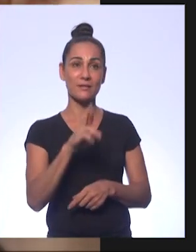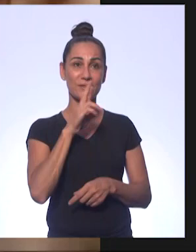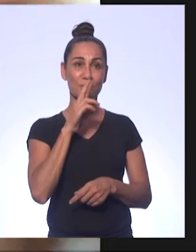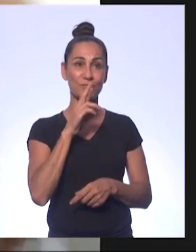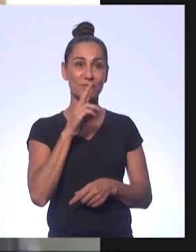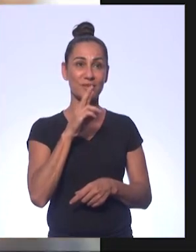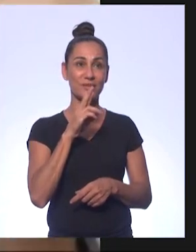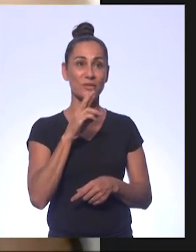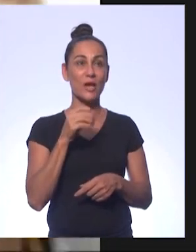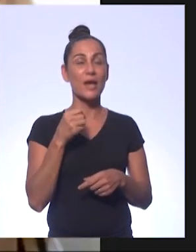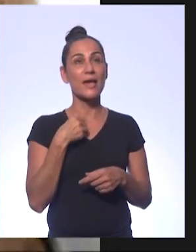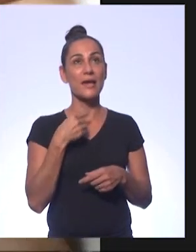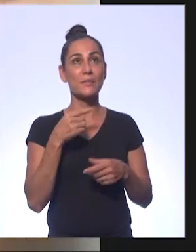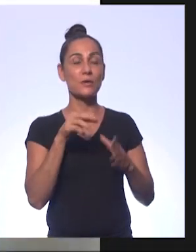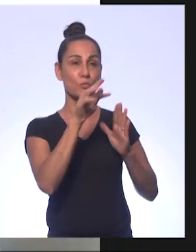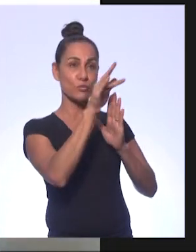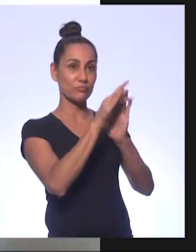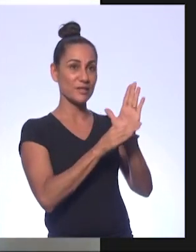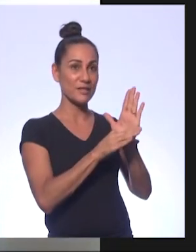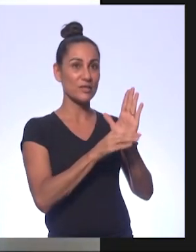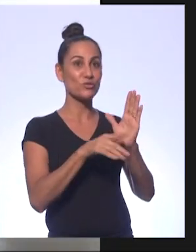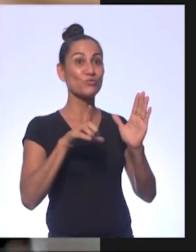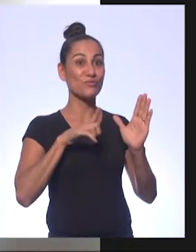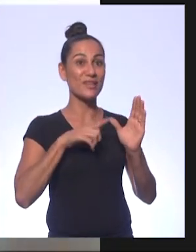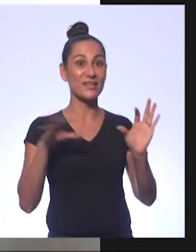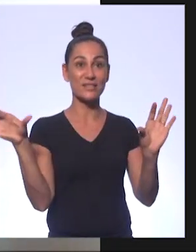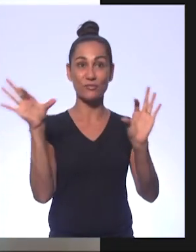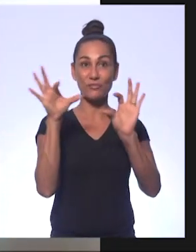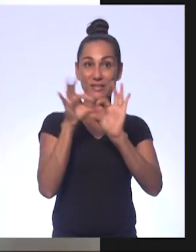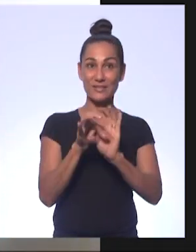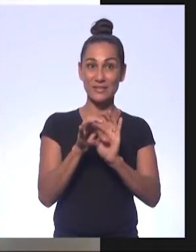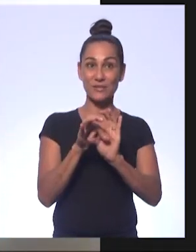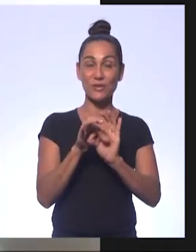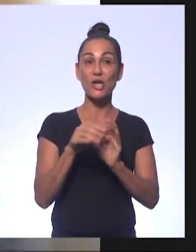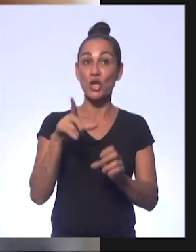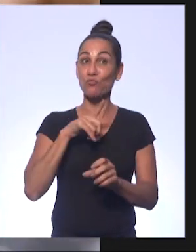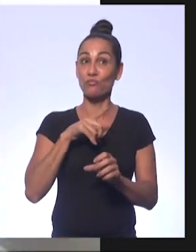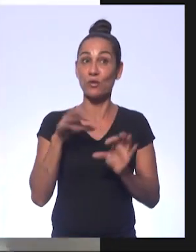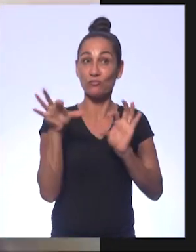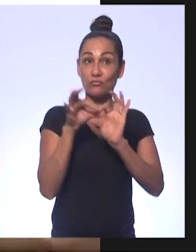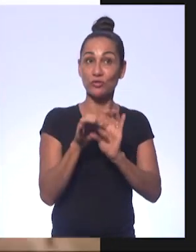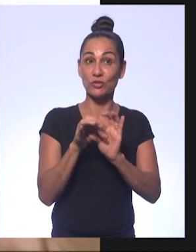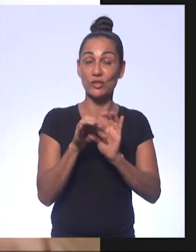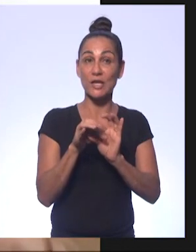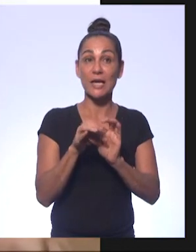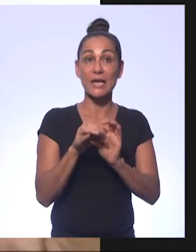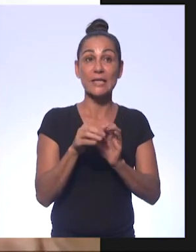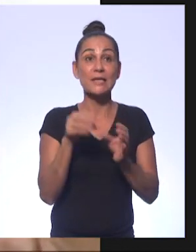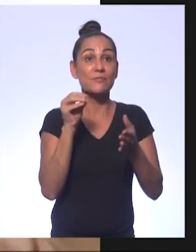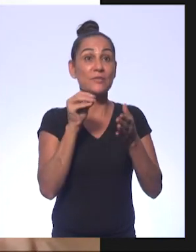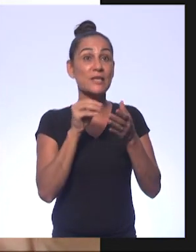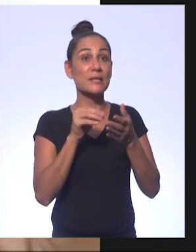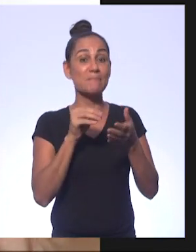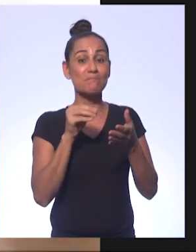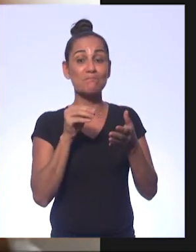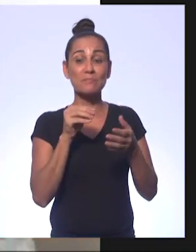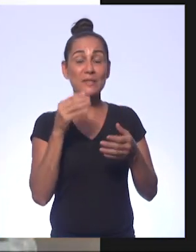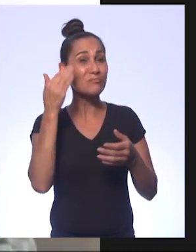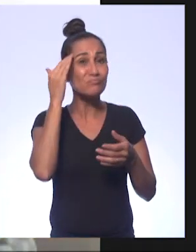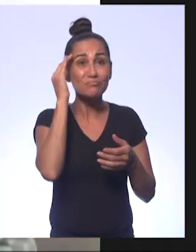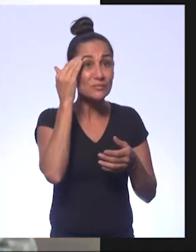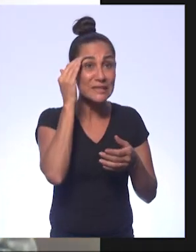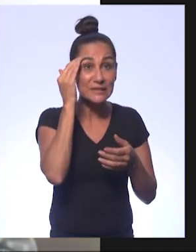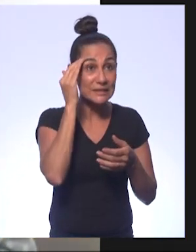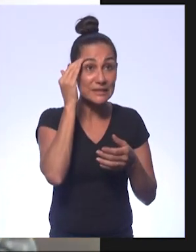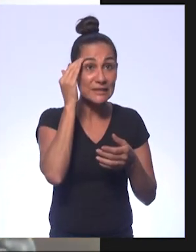olha bem, o meu texto tem essa conexão. Eu tenho aqui um conectivo que não foi completamente entendido. Tá?